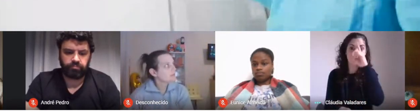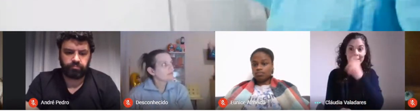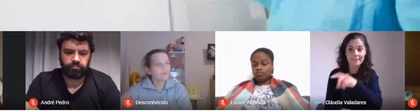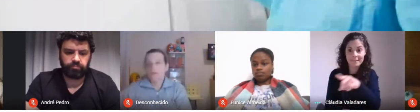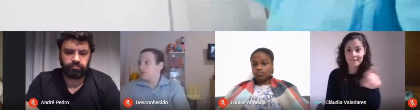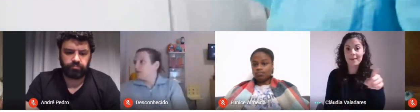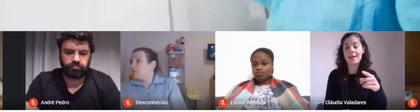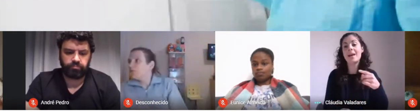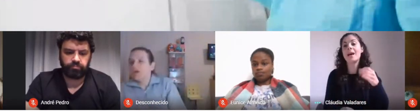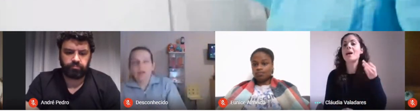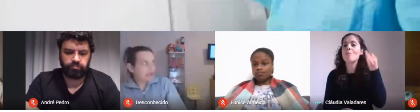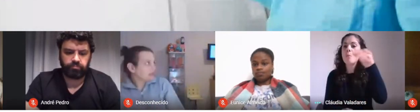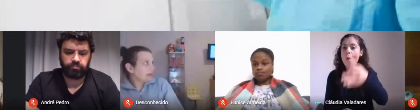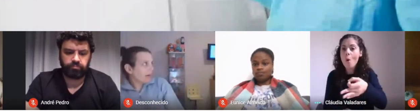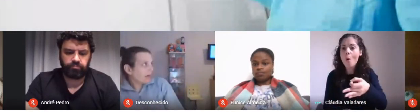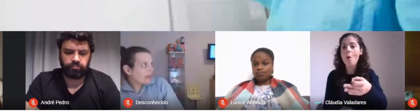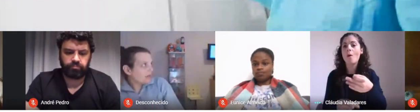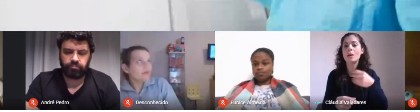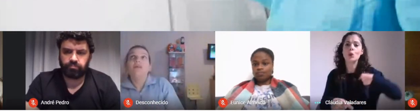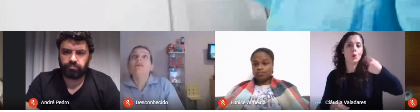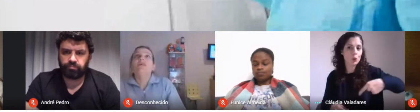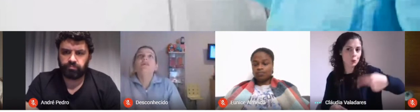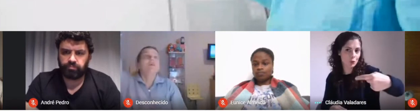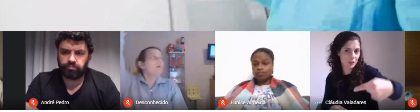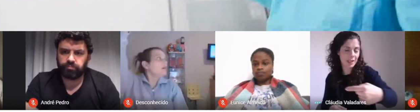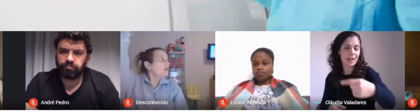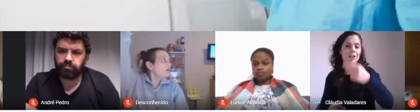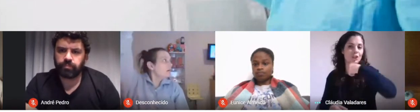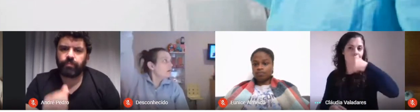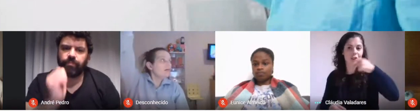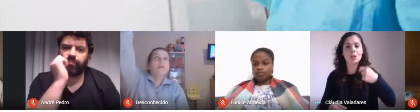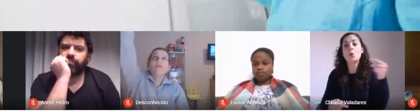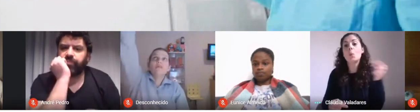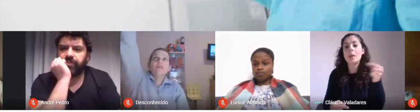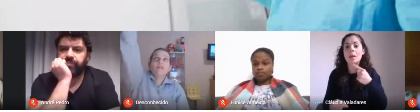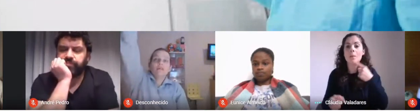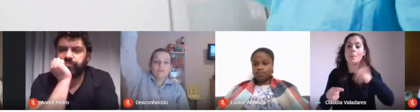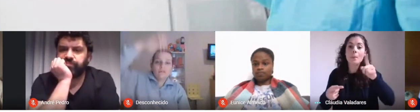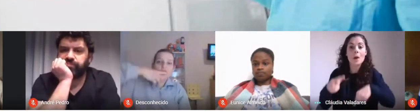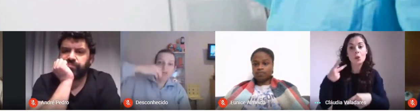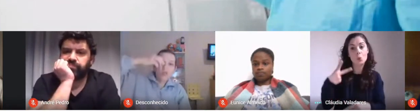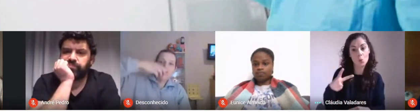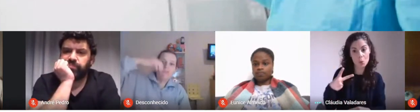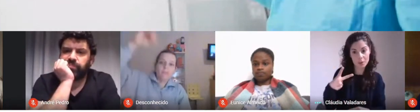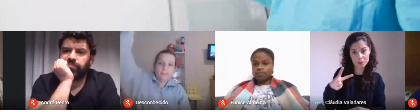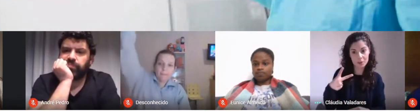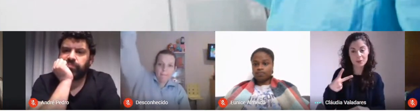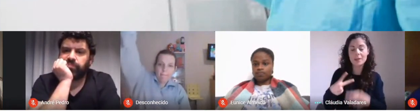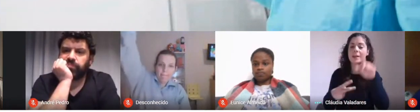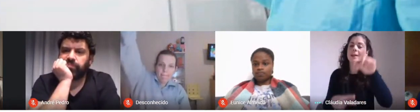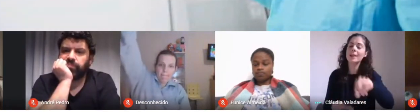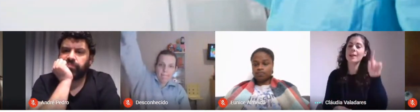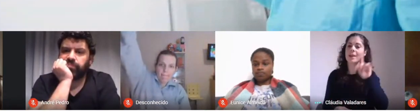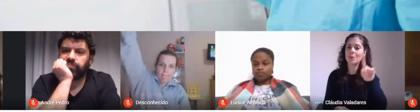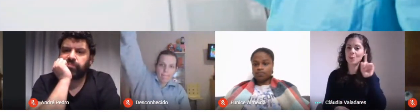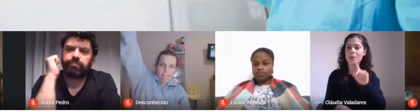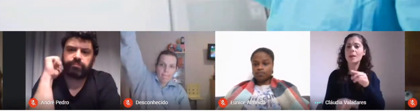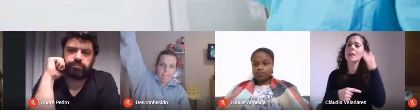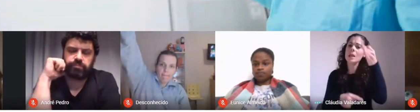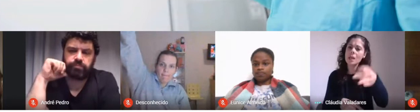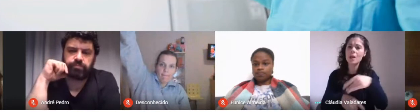realizar uma higiene oral diária, 2 vezes por dia, e também para a importância de visitar o higienista oral